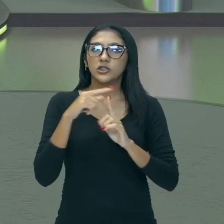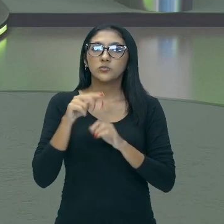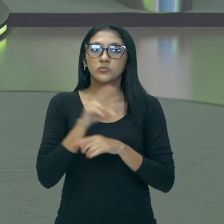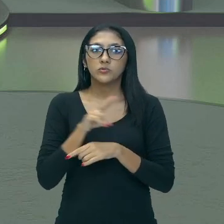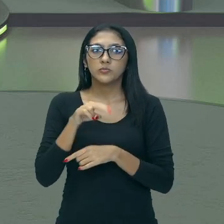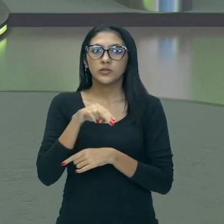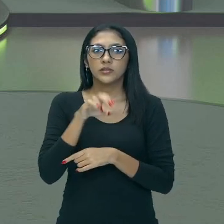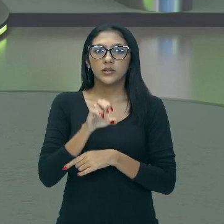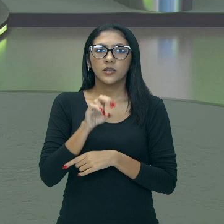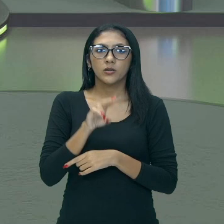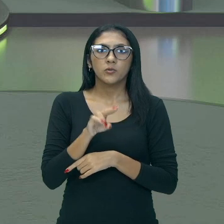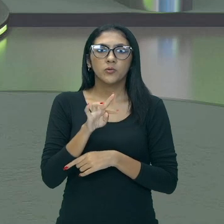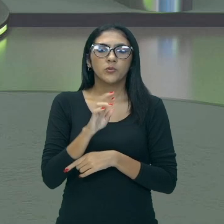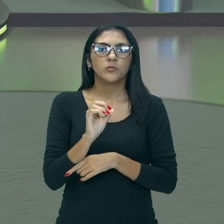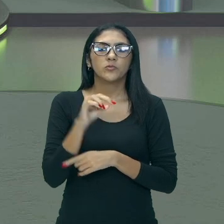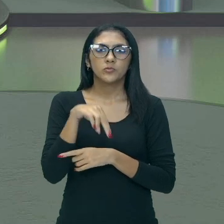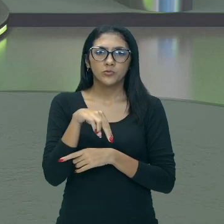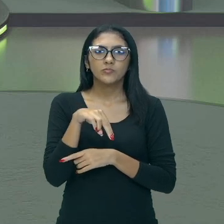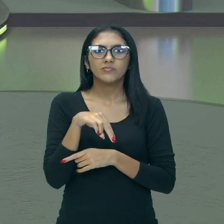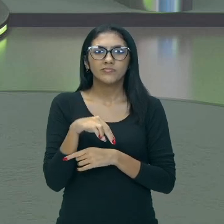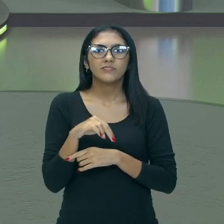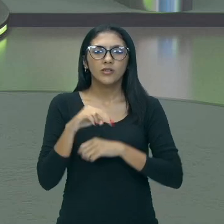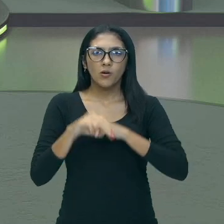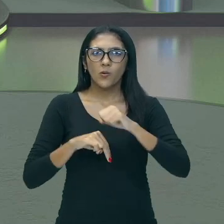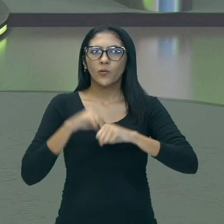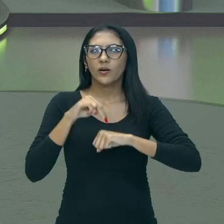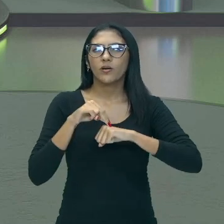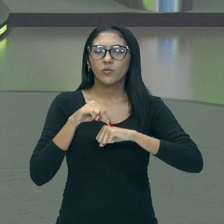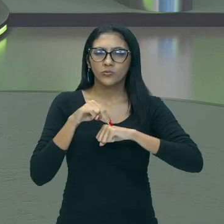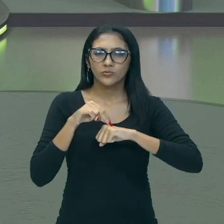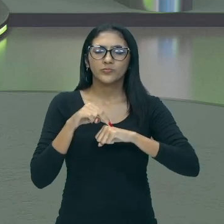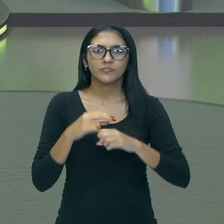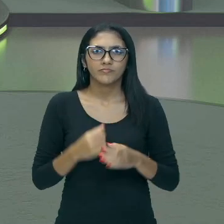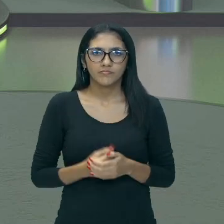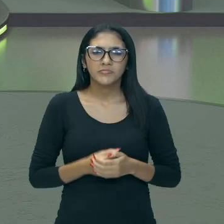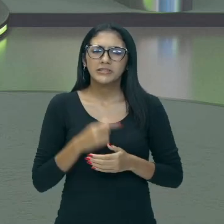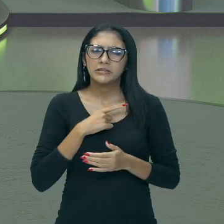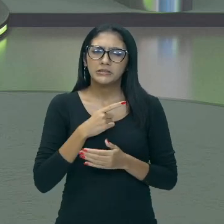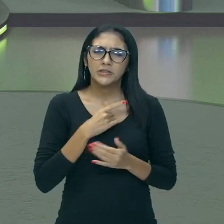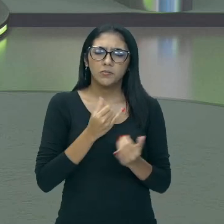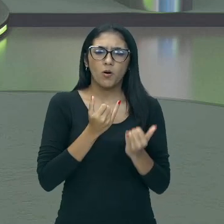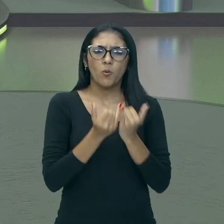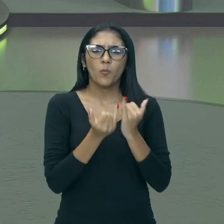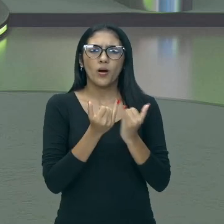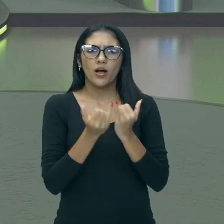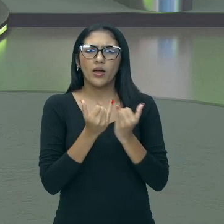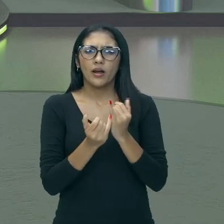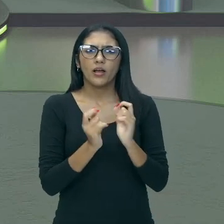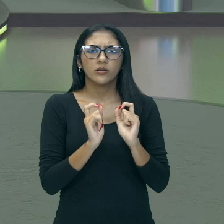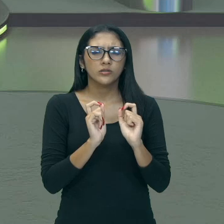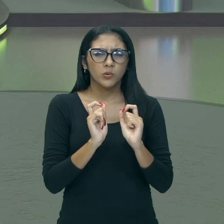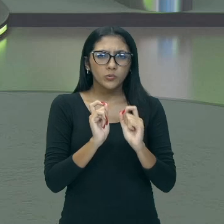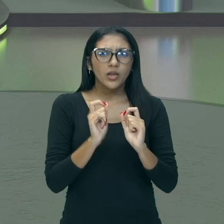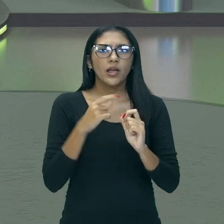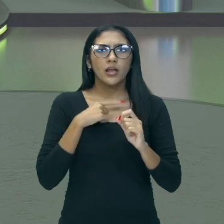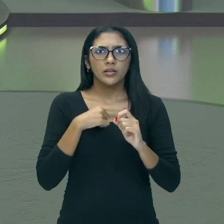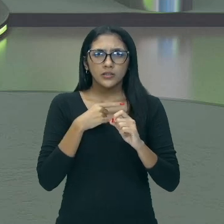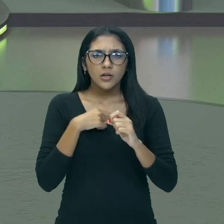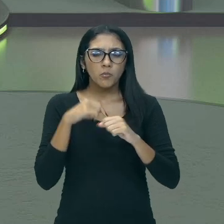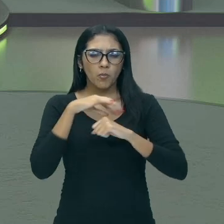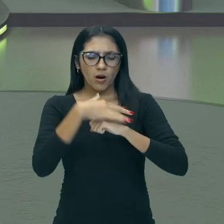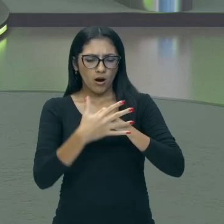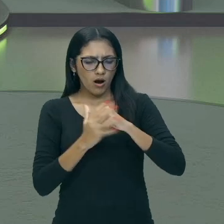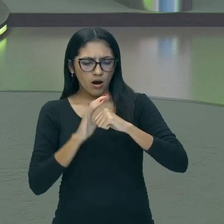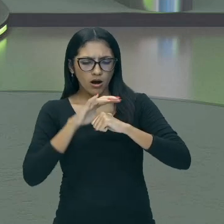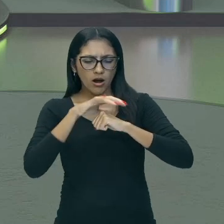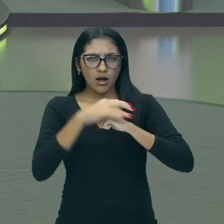foi chamado de pudim de passas, porque o pudim ele é essa carga positiva completa, onde nós